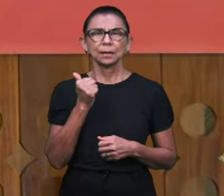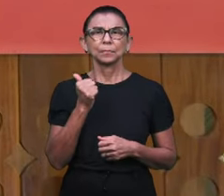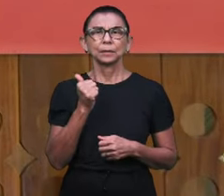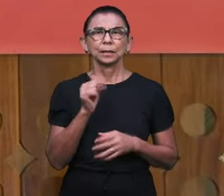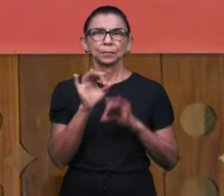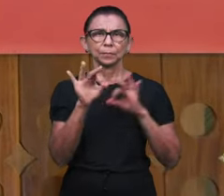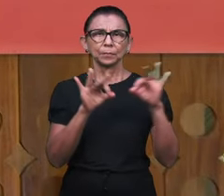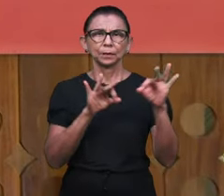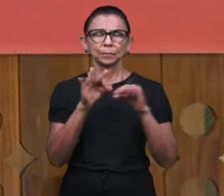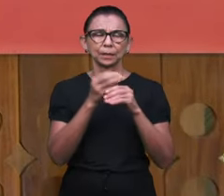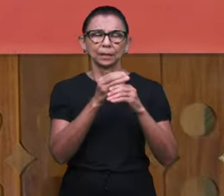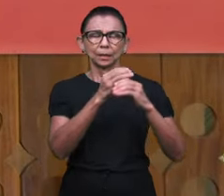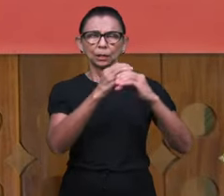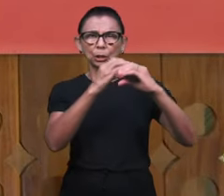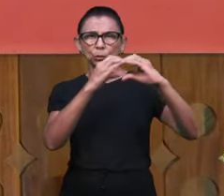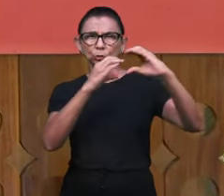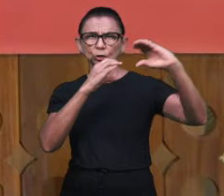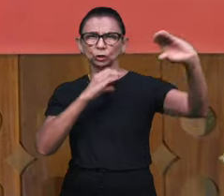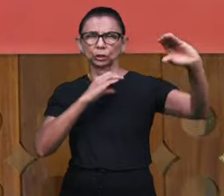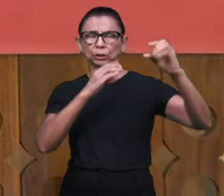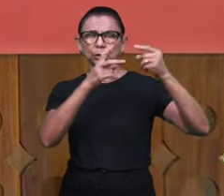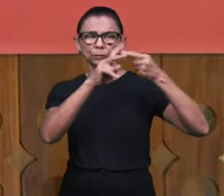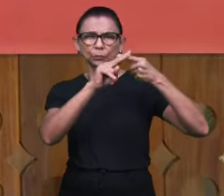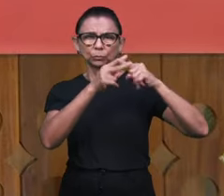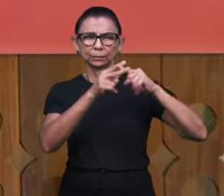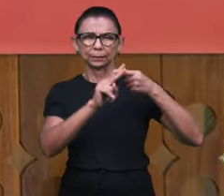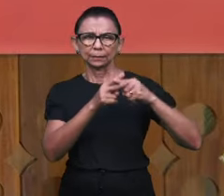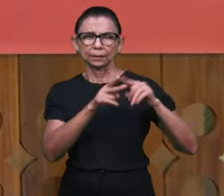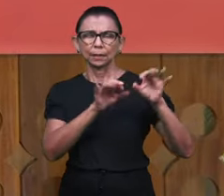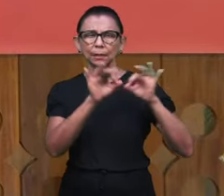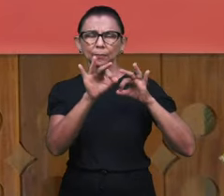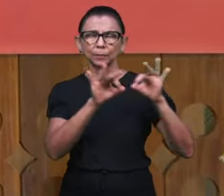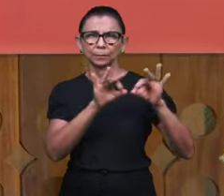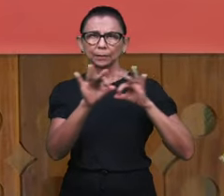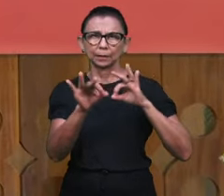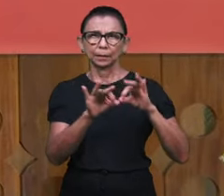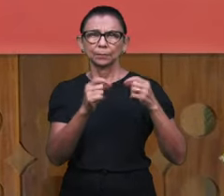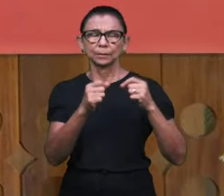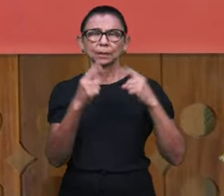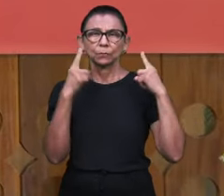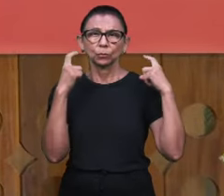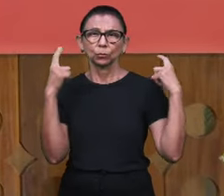todos os sons eram os mesmos, quer dizer, a mesma tonalidade.